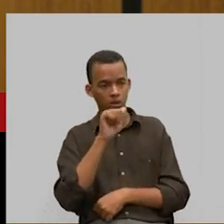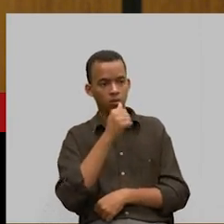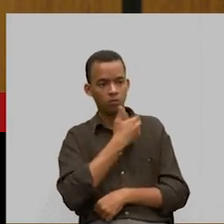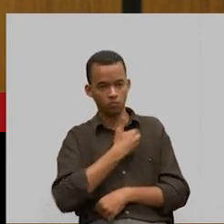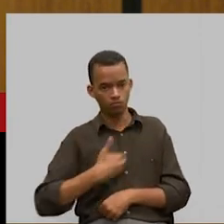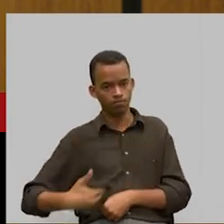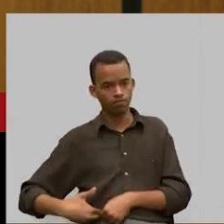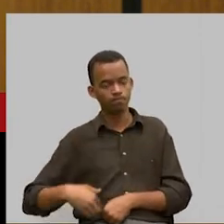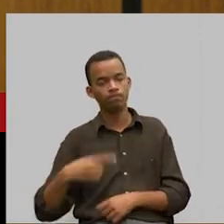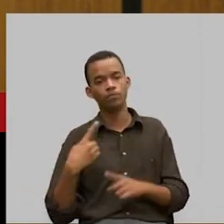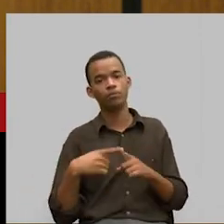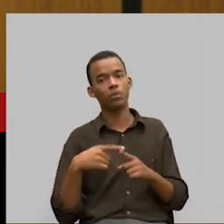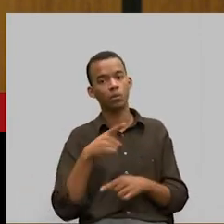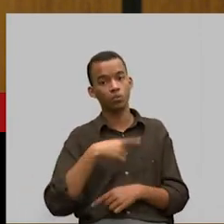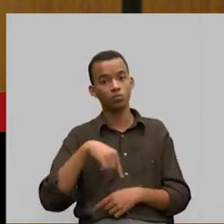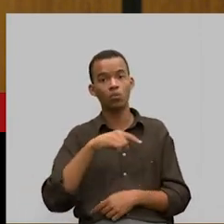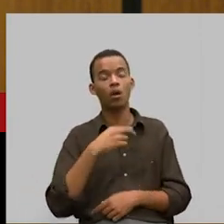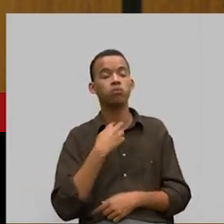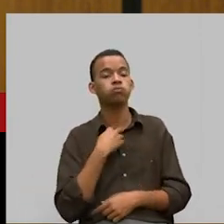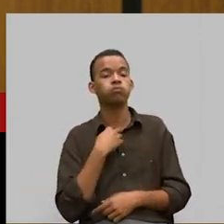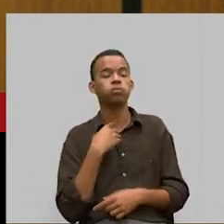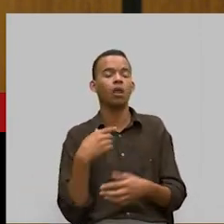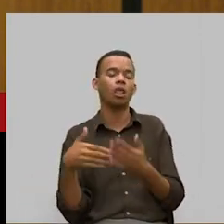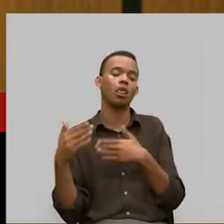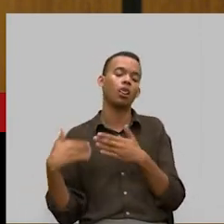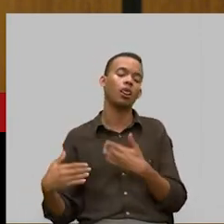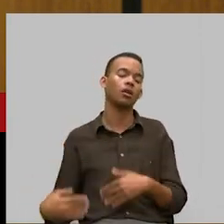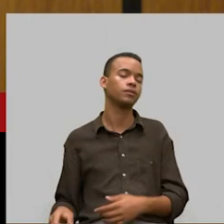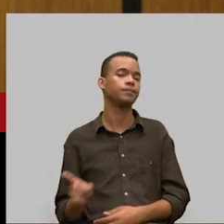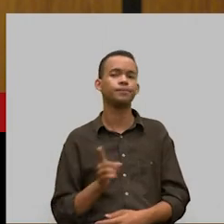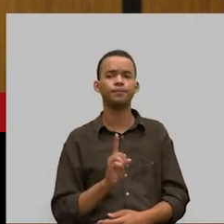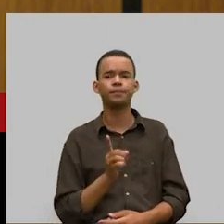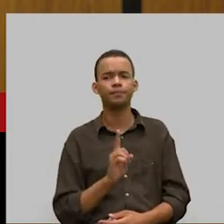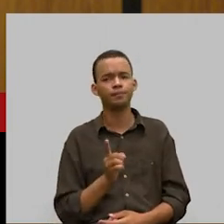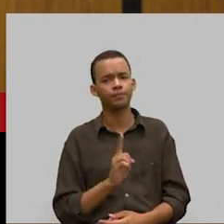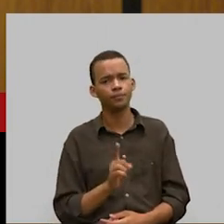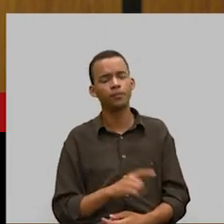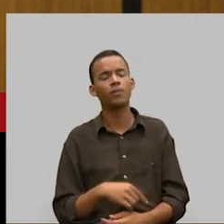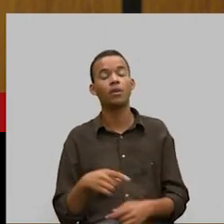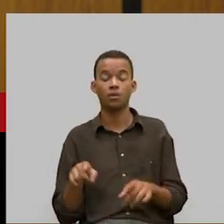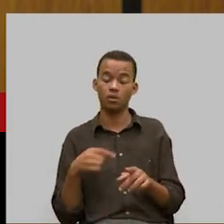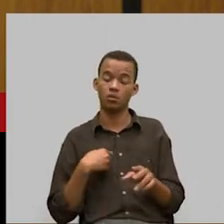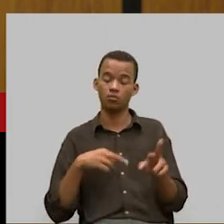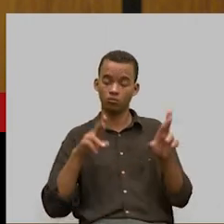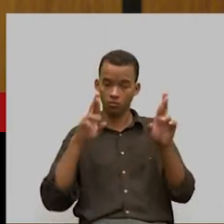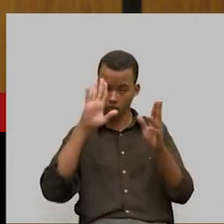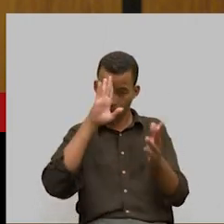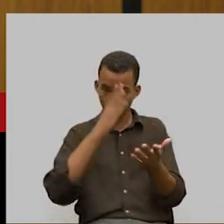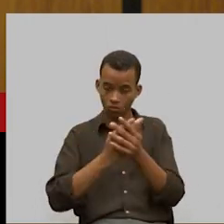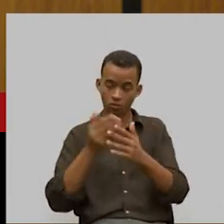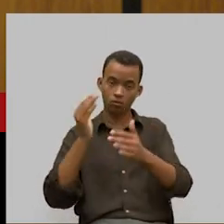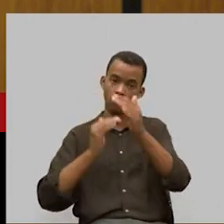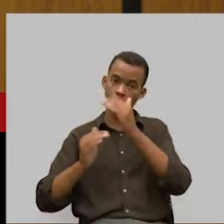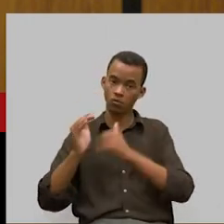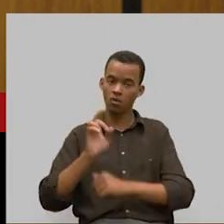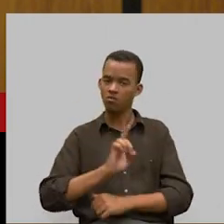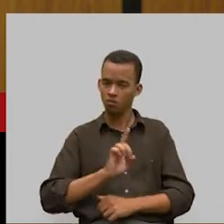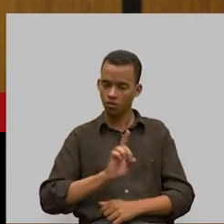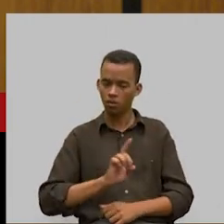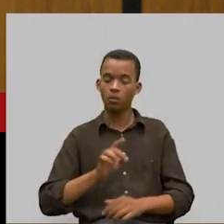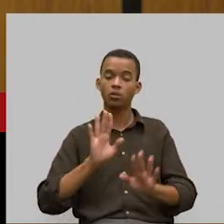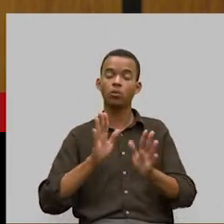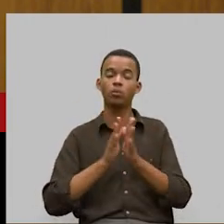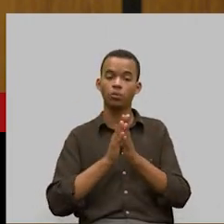podemos ter este retrocesso e acredito também que não haverá este retrocesso então a gente gostaria que levasse essa